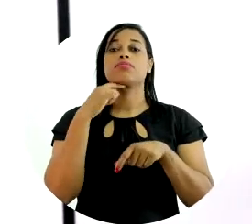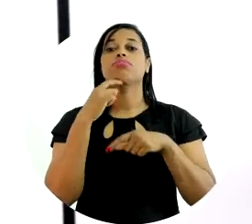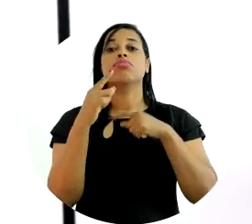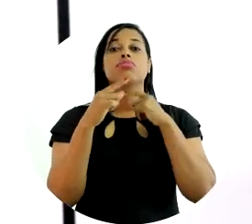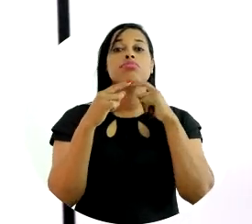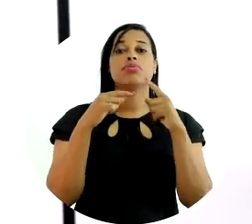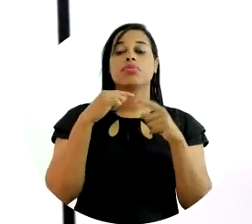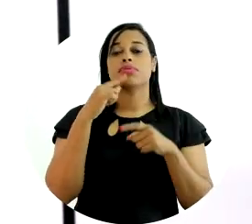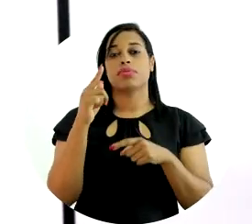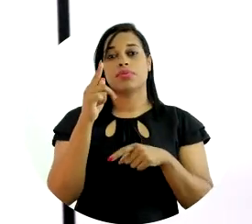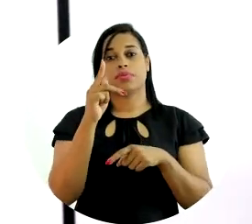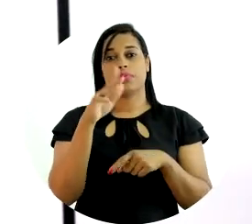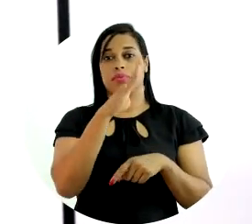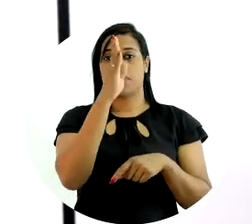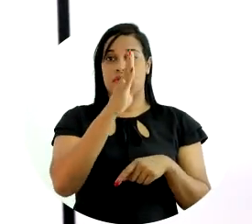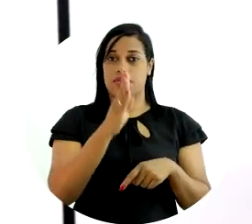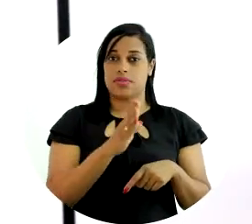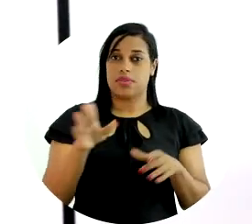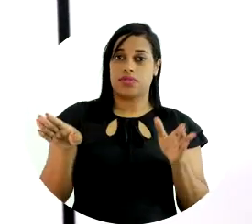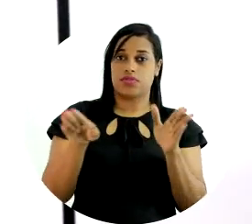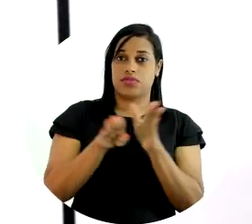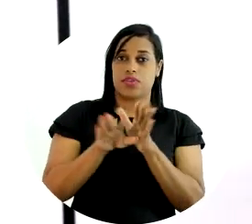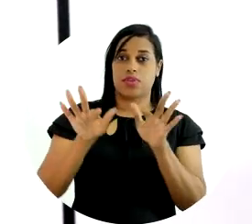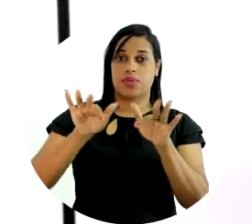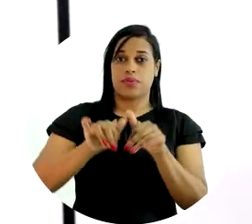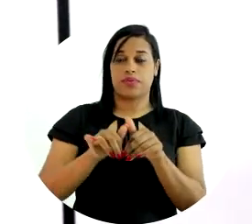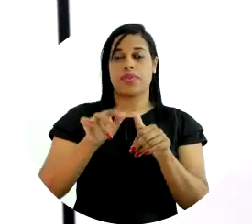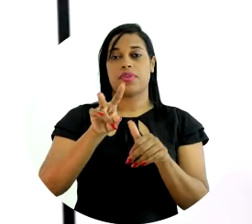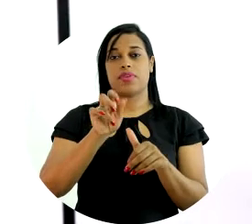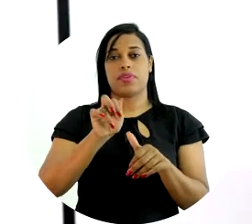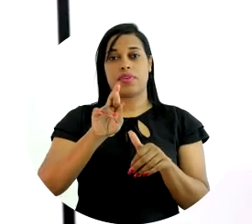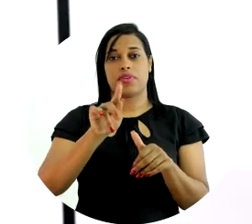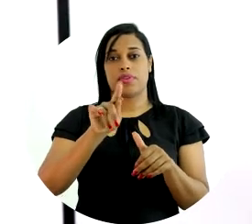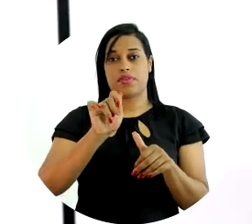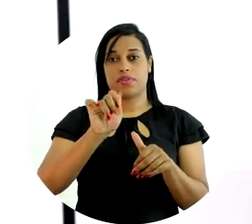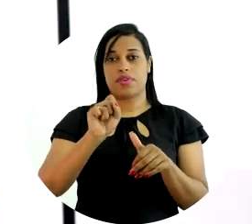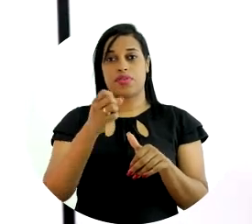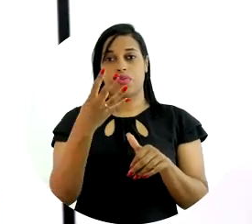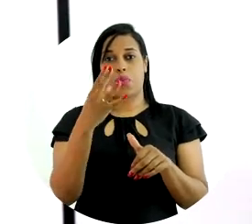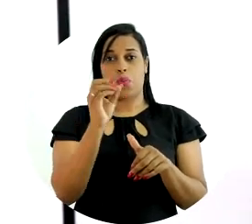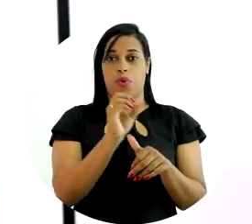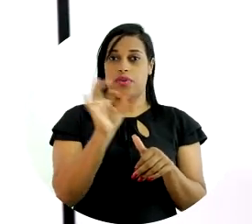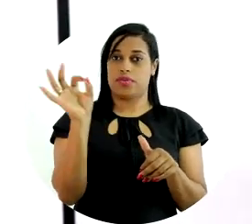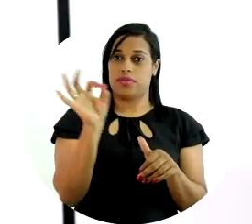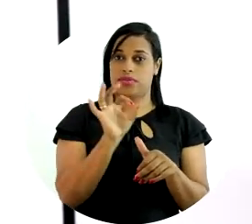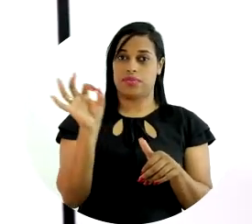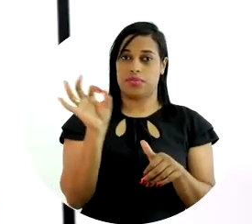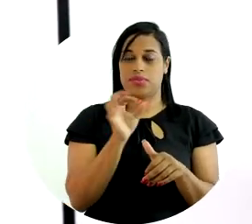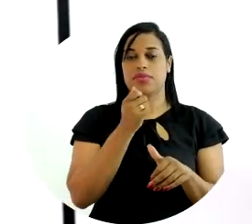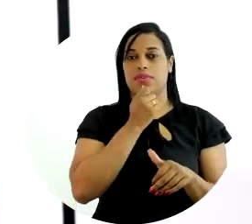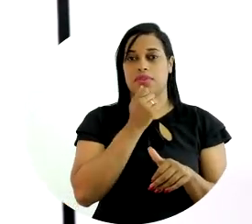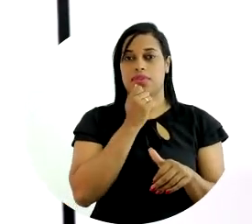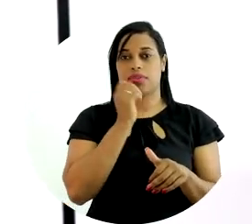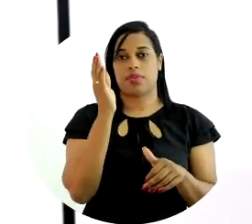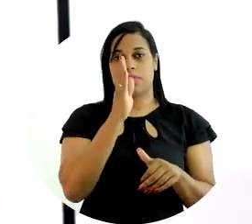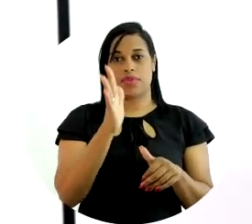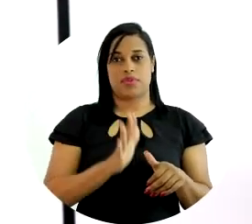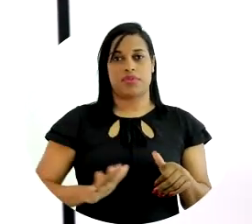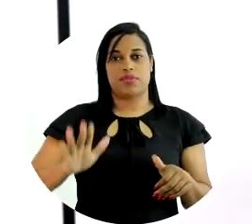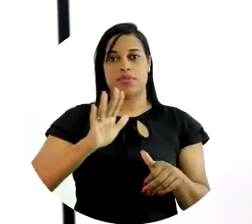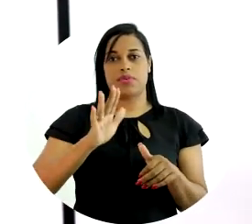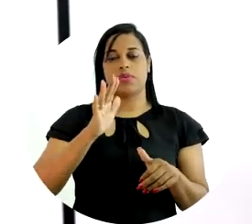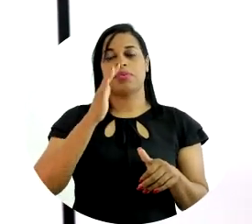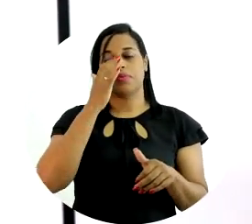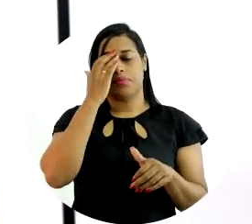país conseguirá atingir a todos os jogadores ea gente chega nada no final dará vagas prefeito de 40% ao flamengo ainda no